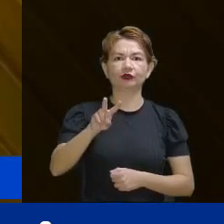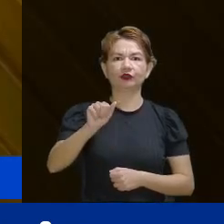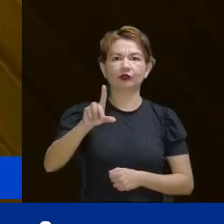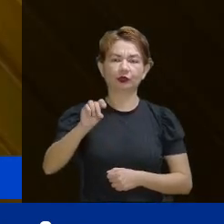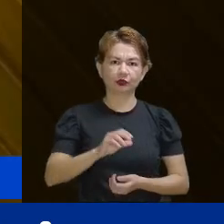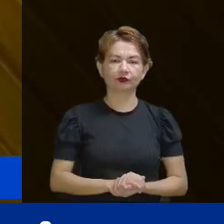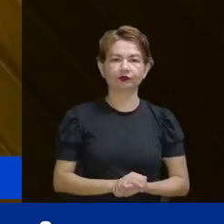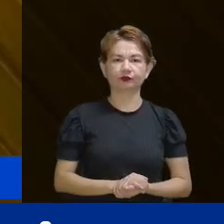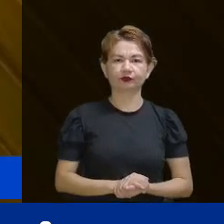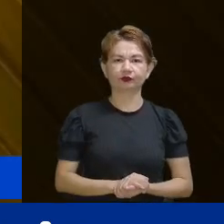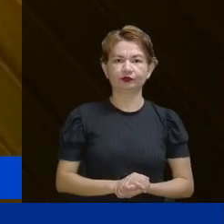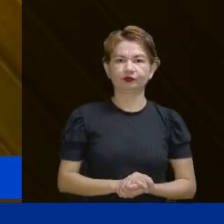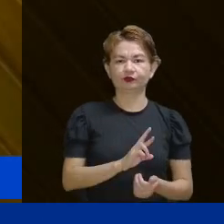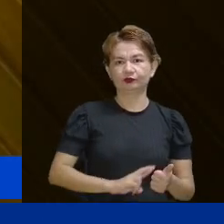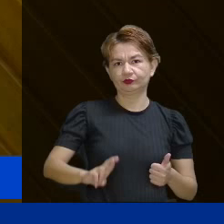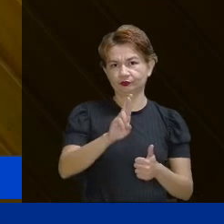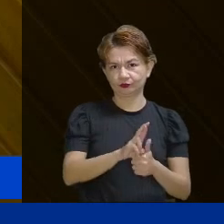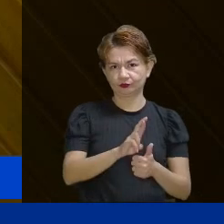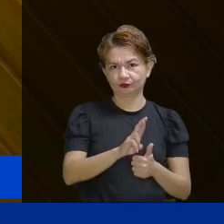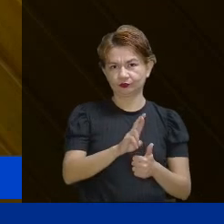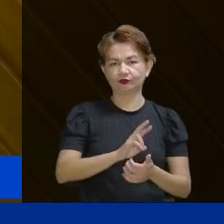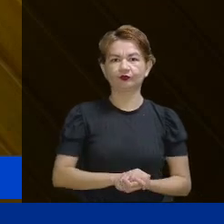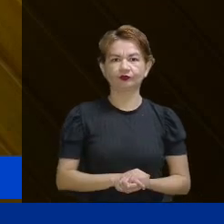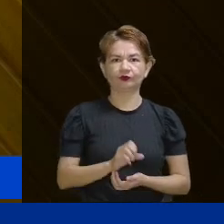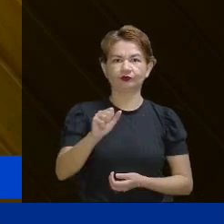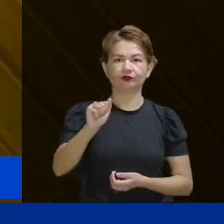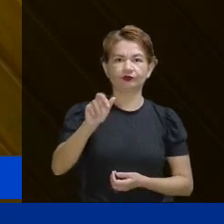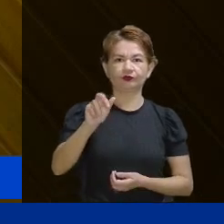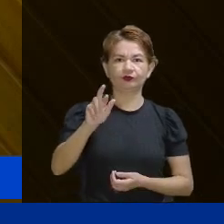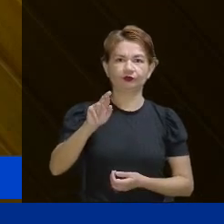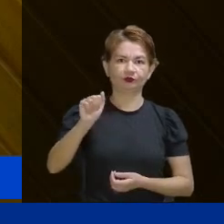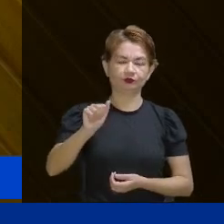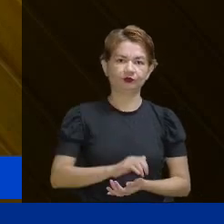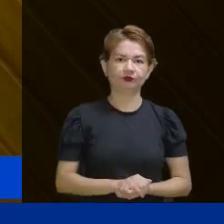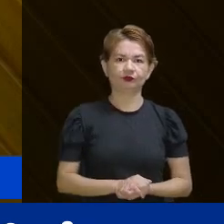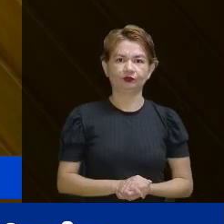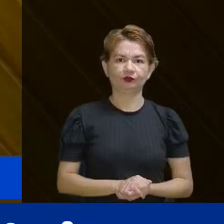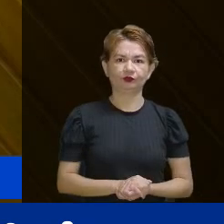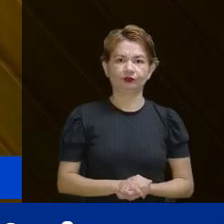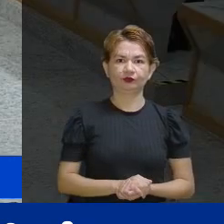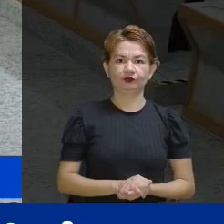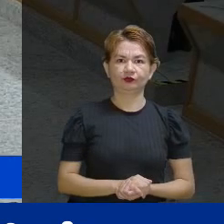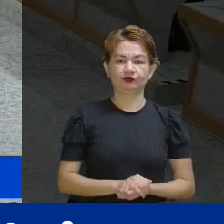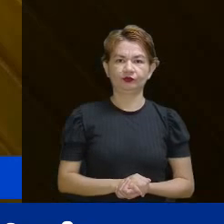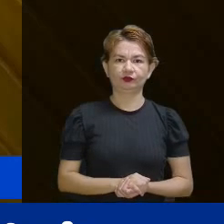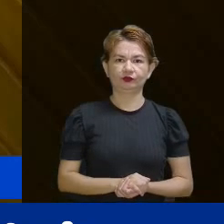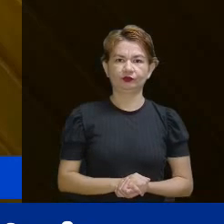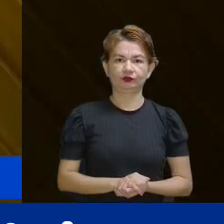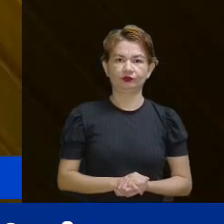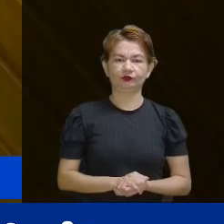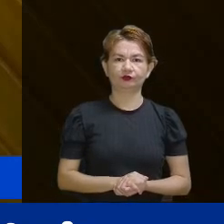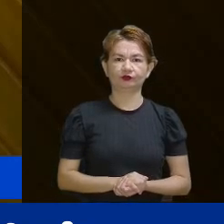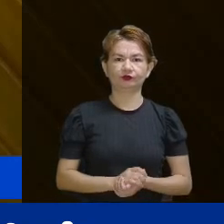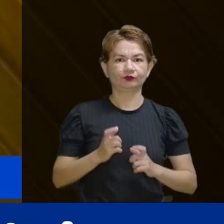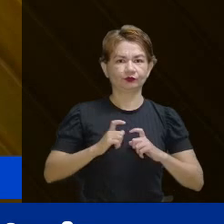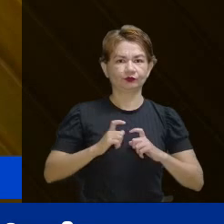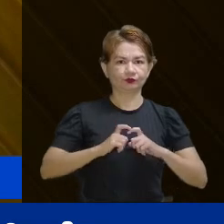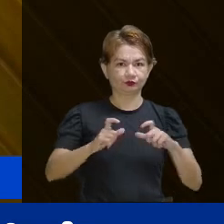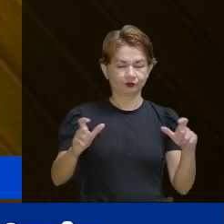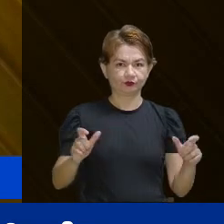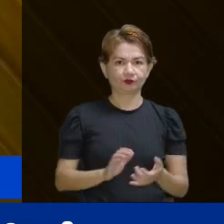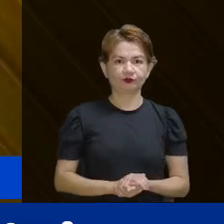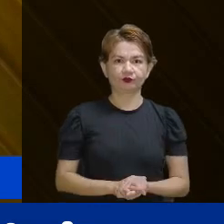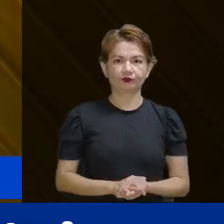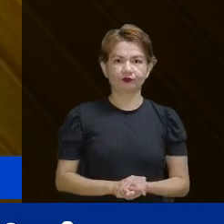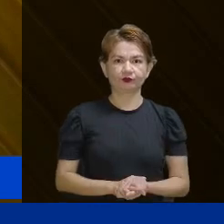A excelentíssima procuradora regional eleitoral Sara Tereza Cavalcante de Brito. Convidamos a todos para, em